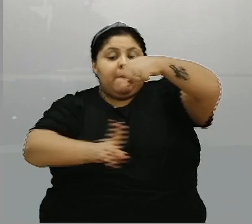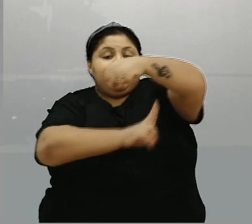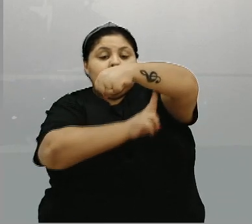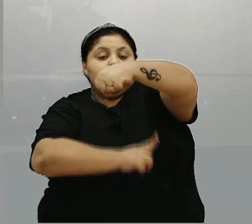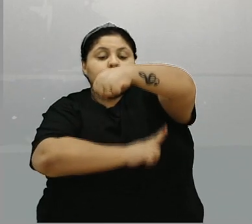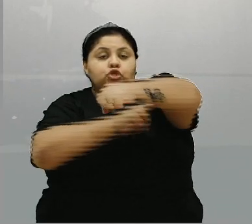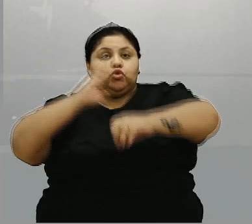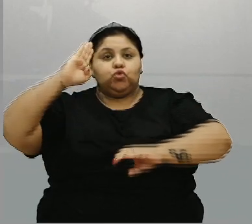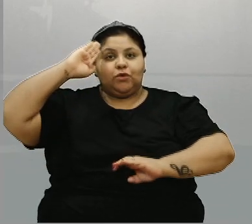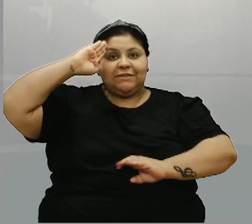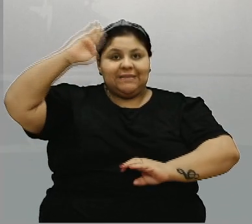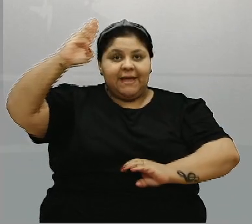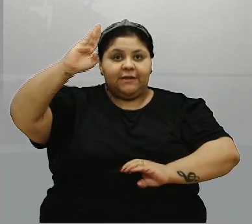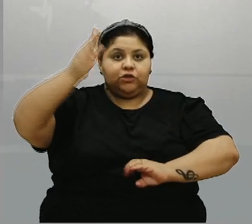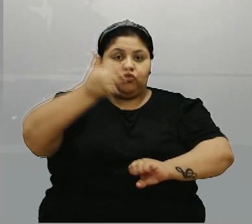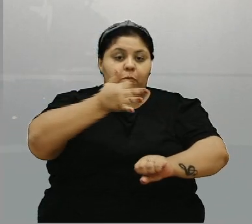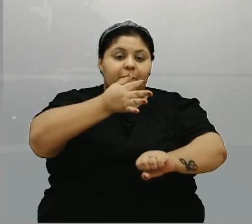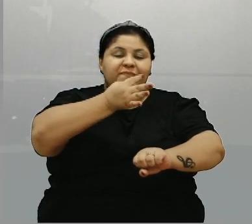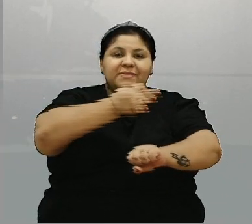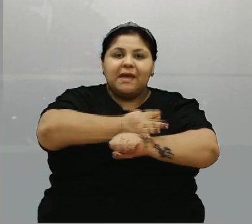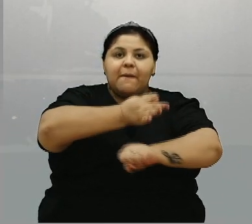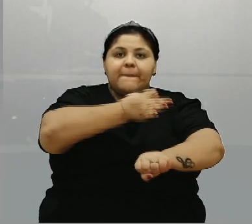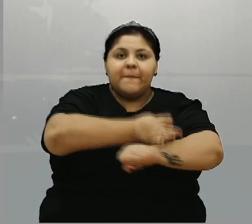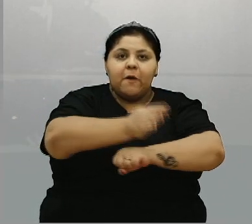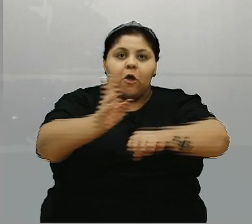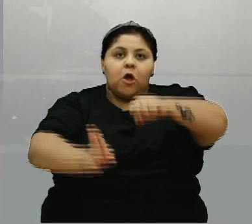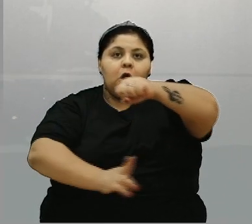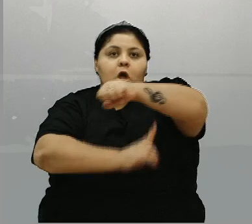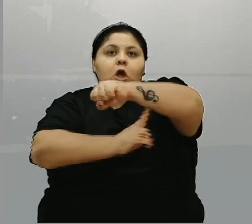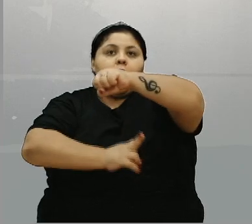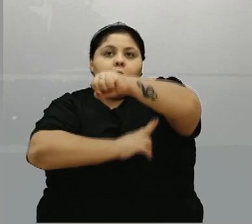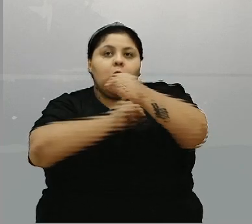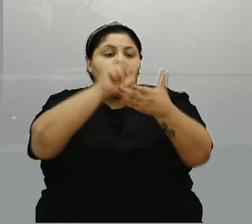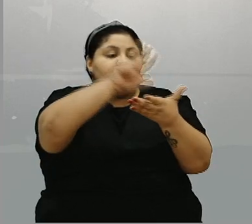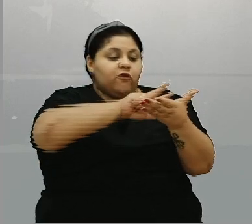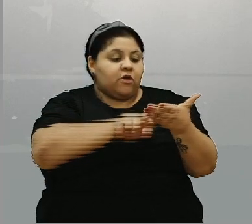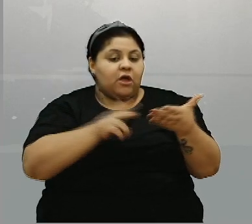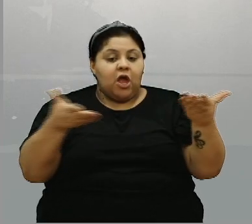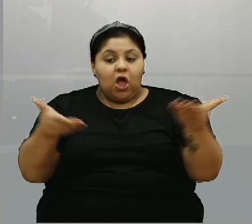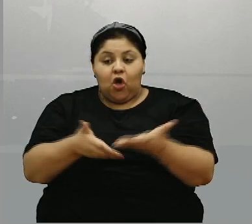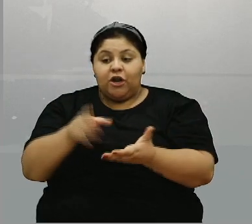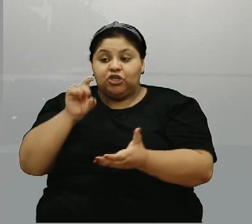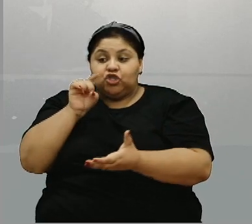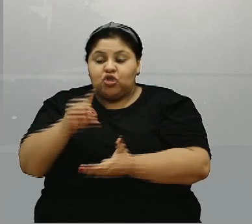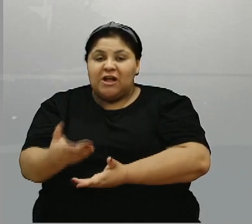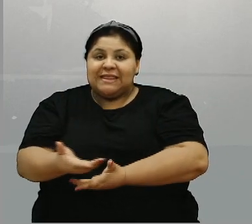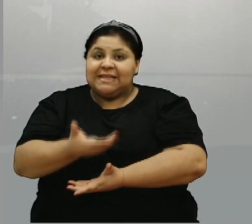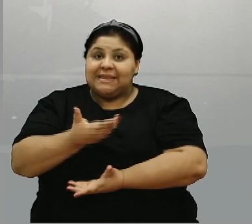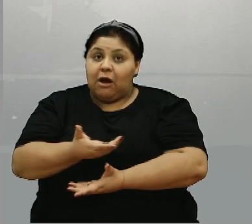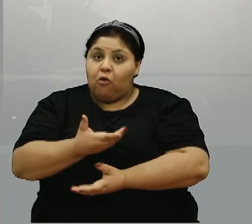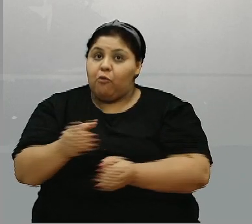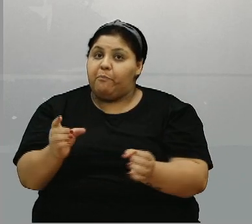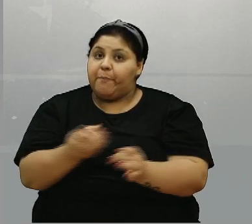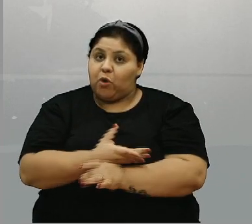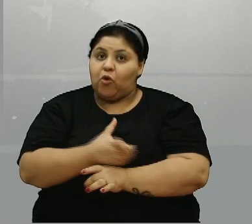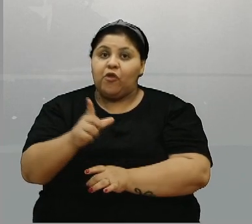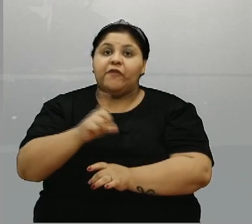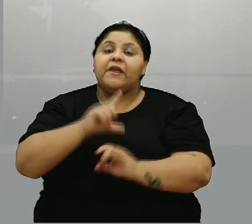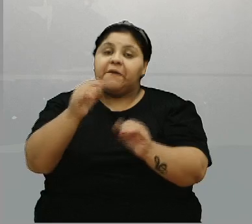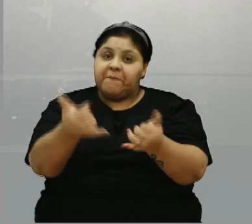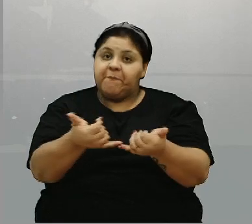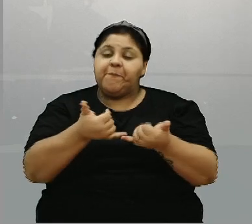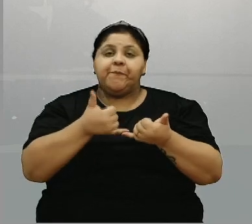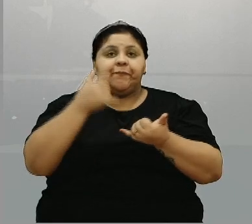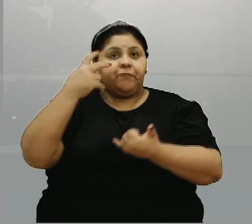ponte provisória, a ponte provisória foi reavaliada agora só para o Natal. Tenho notícias,